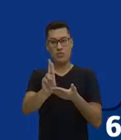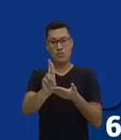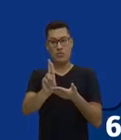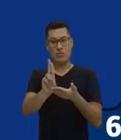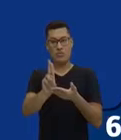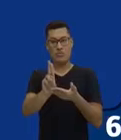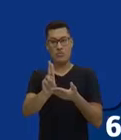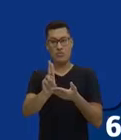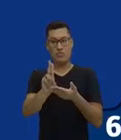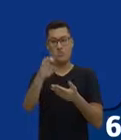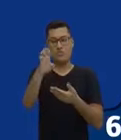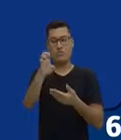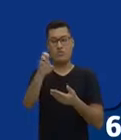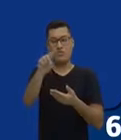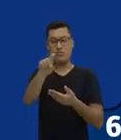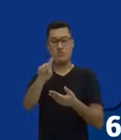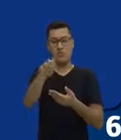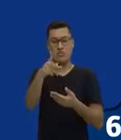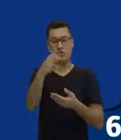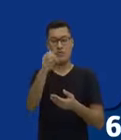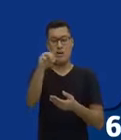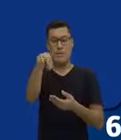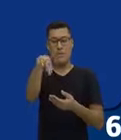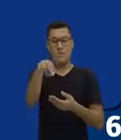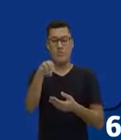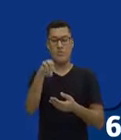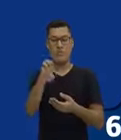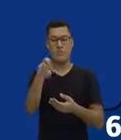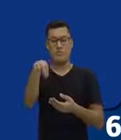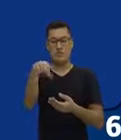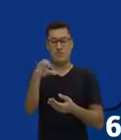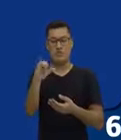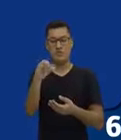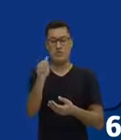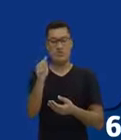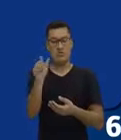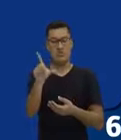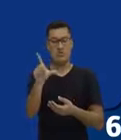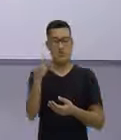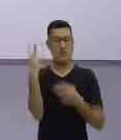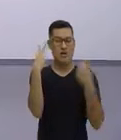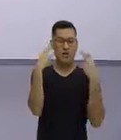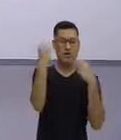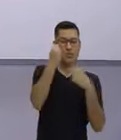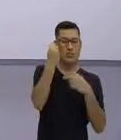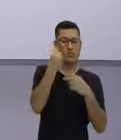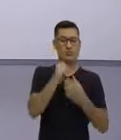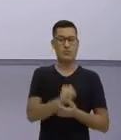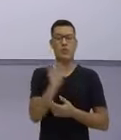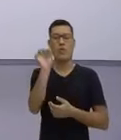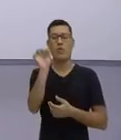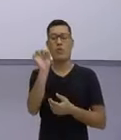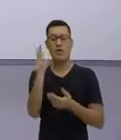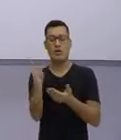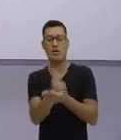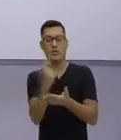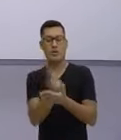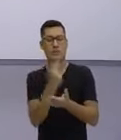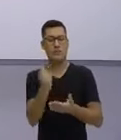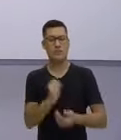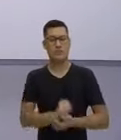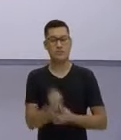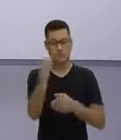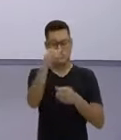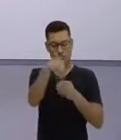de crescimento exponencial, tá certo? Então, olhando para cá pra gente rapidinho, o que que acontece? No exemplo